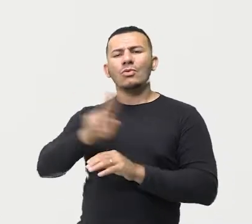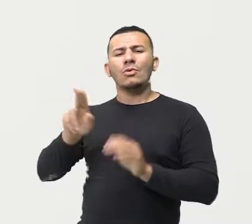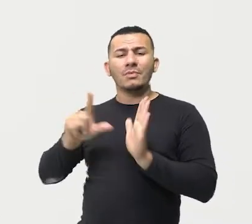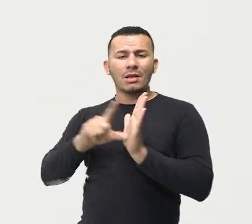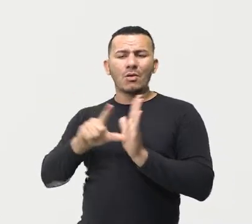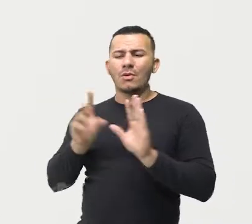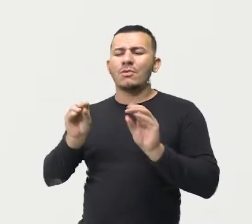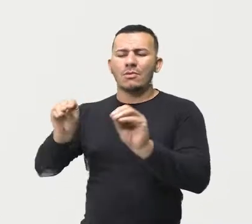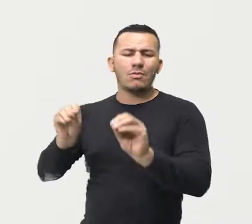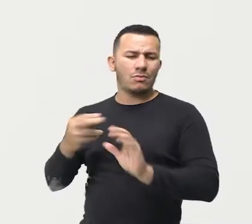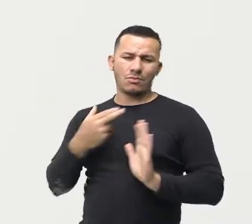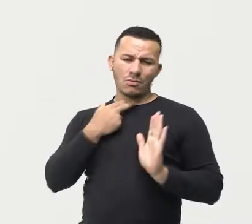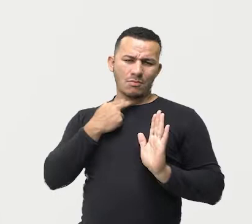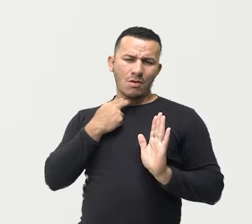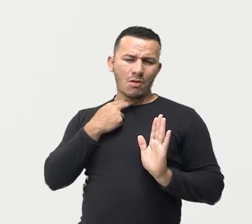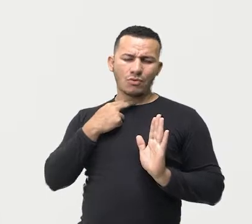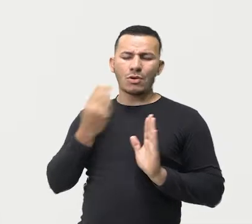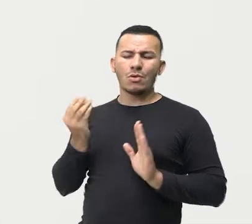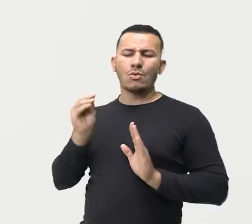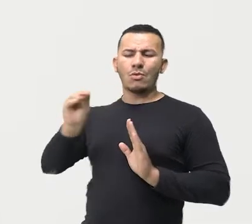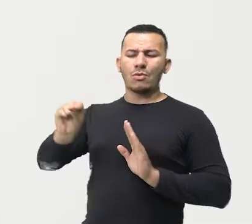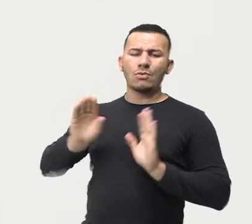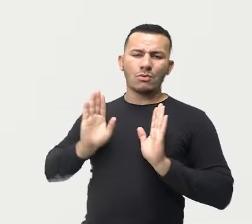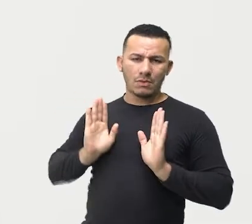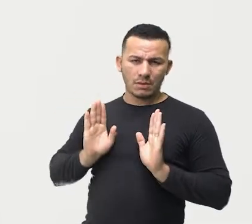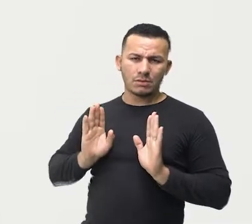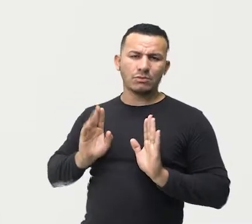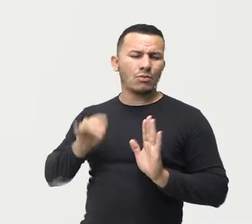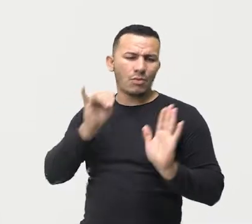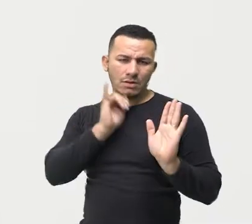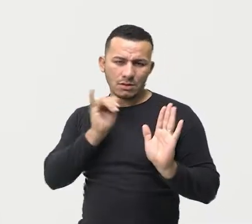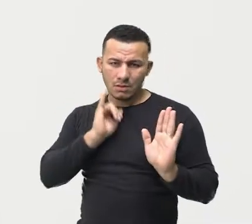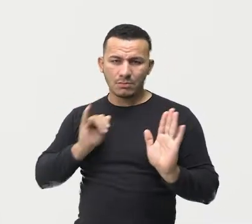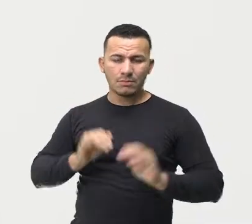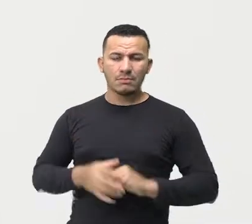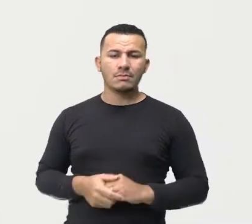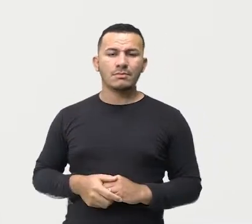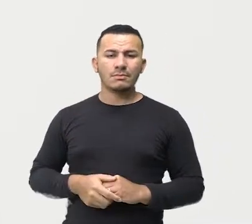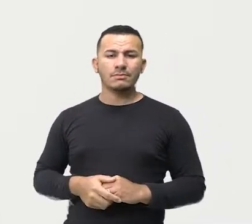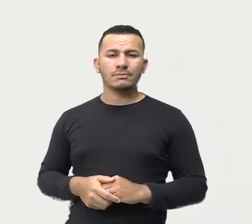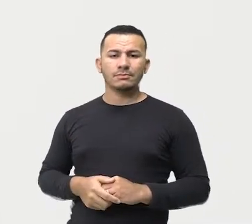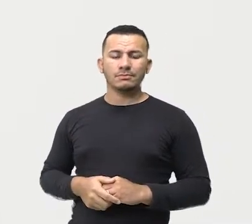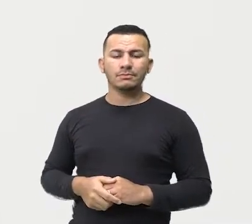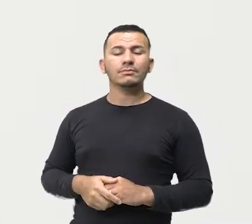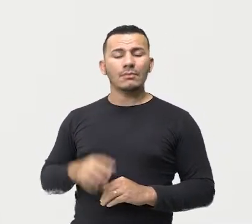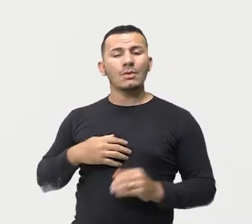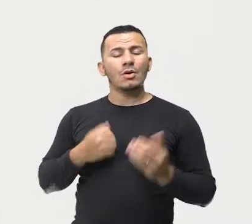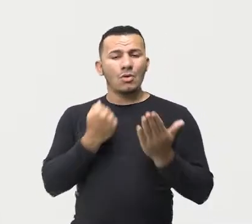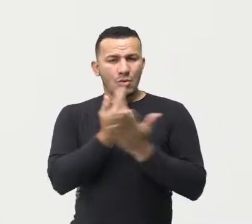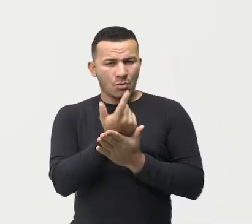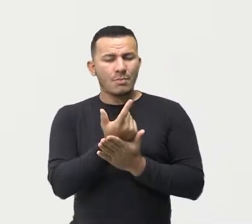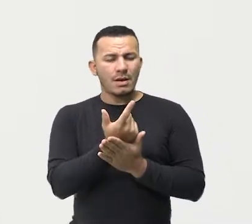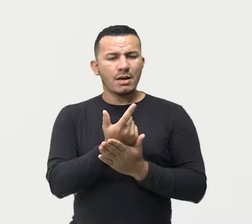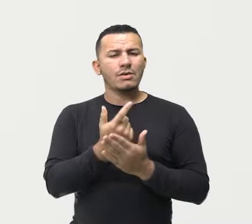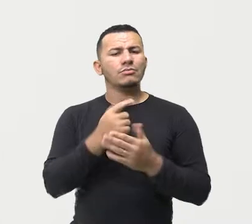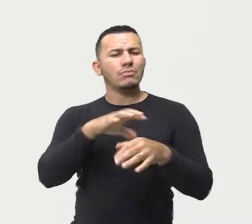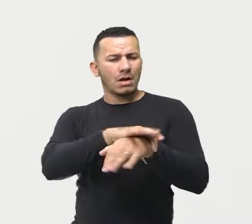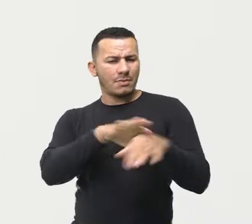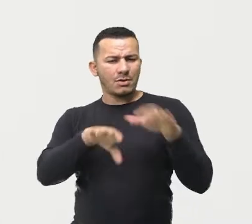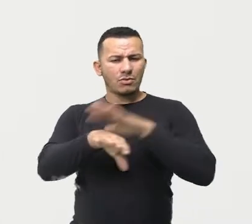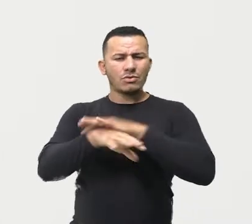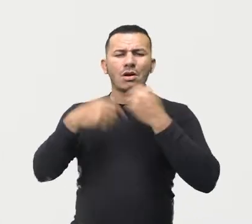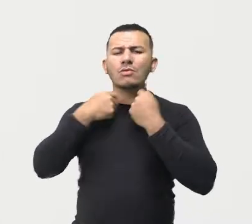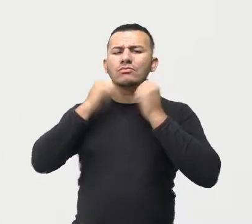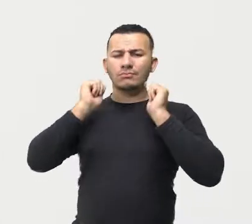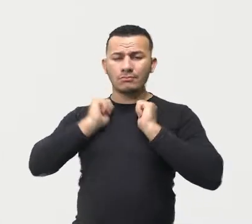colocou o nome da loja o nome real tá bom gente só fizemos essa indicação Fiz uma compra de uma camisa social